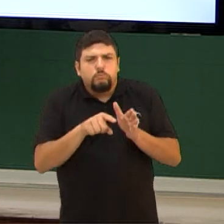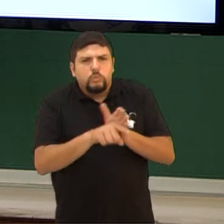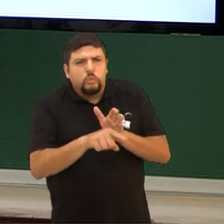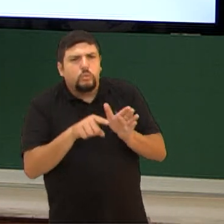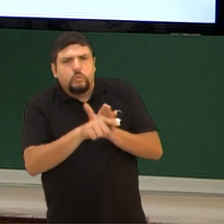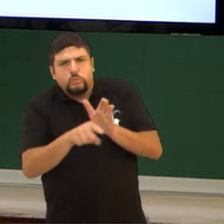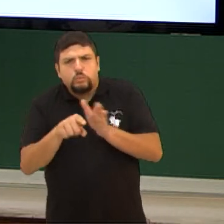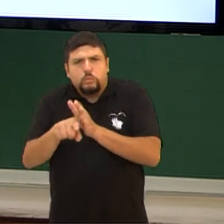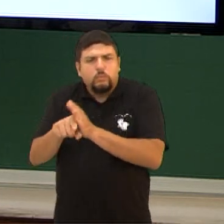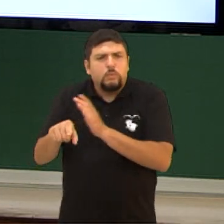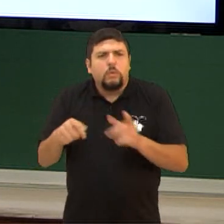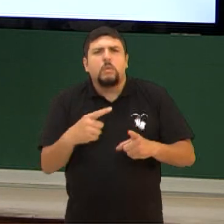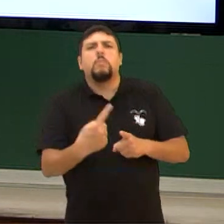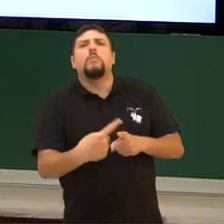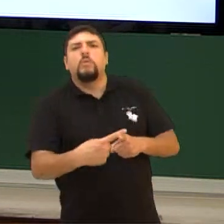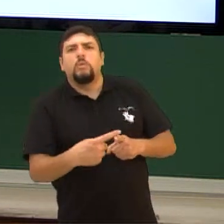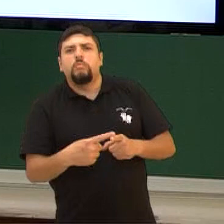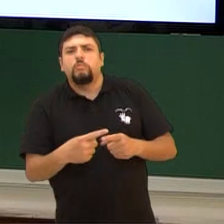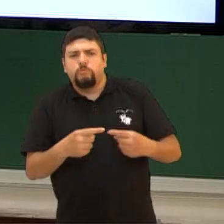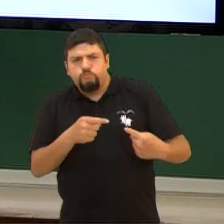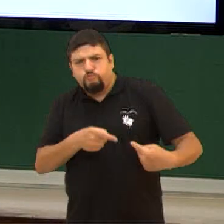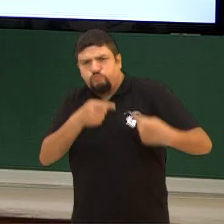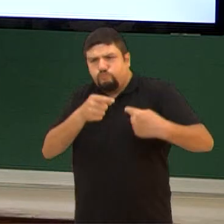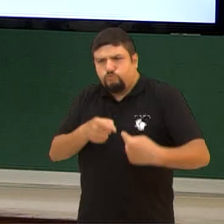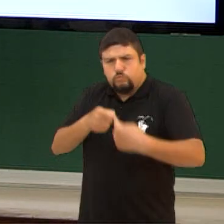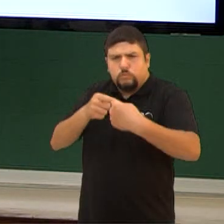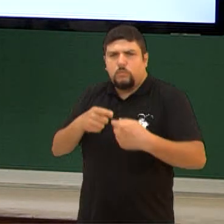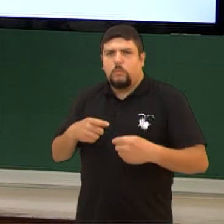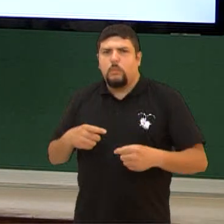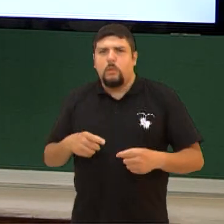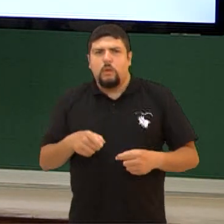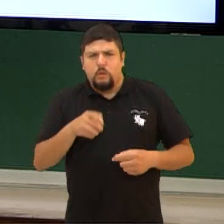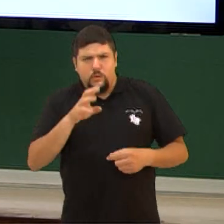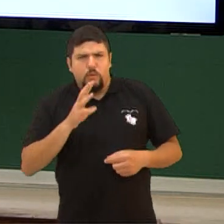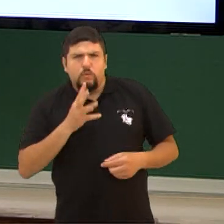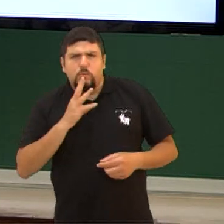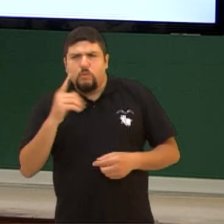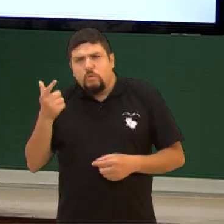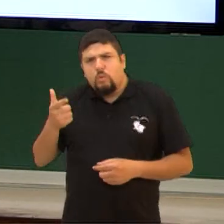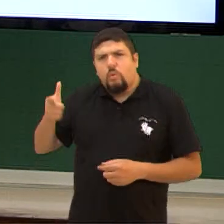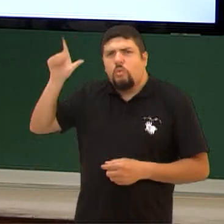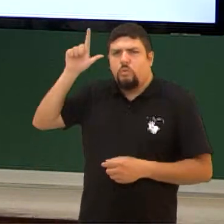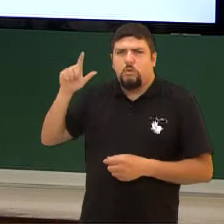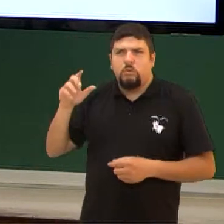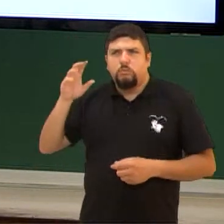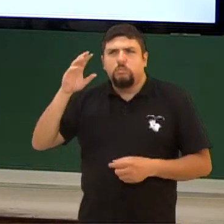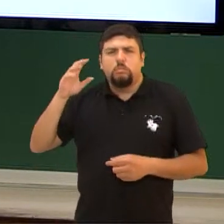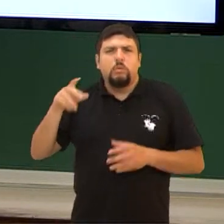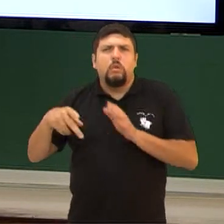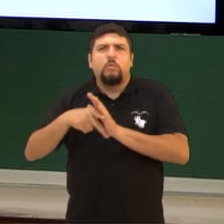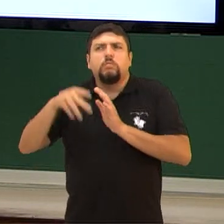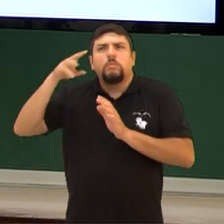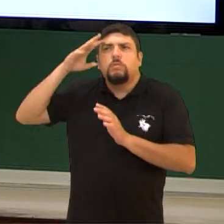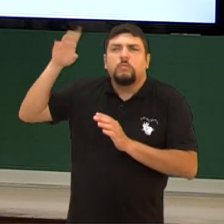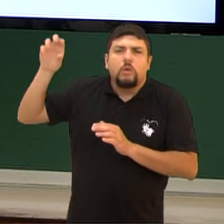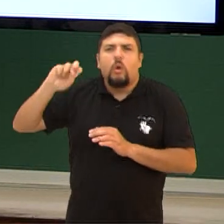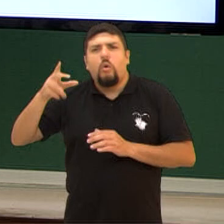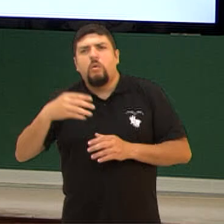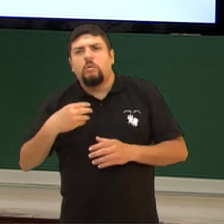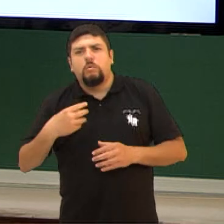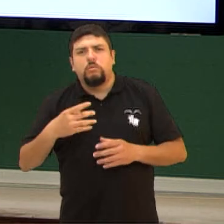tem que ser assim? Tá? Você conhece algum outro personagem, seja da ficção ou da realidade, da vida real, que